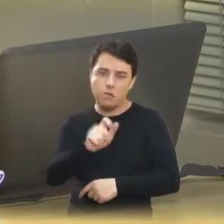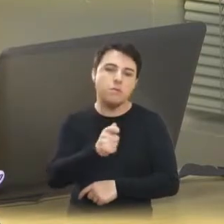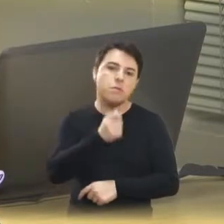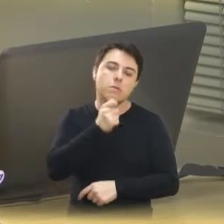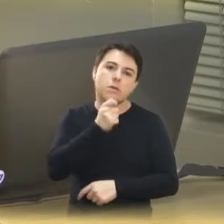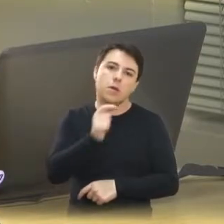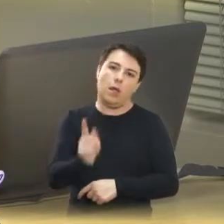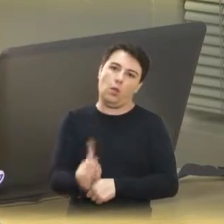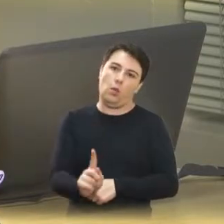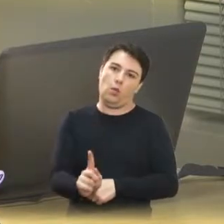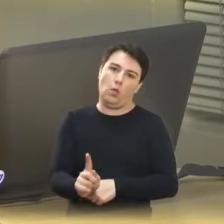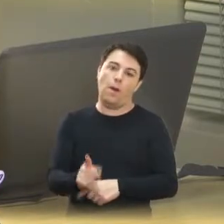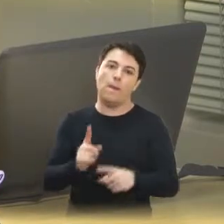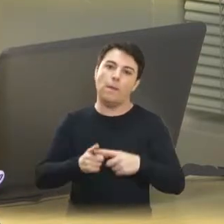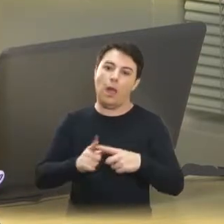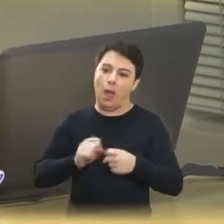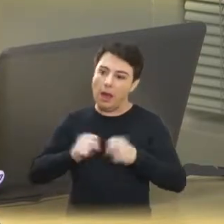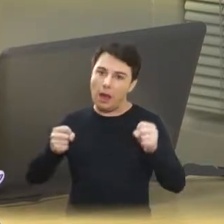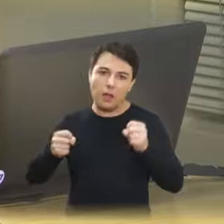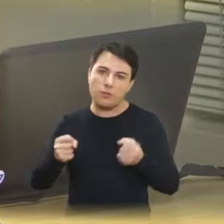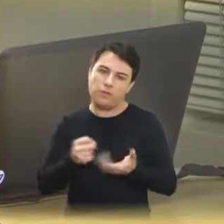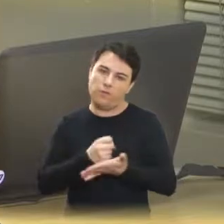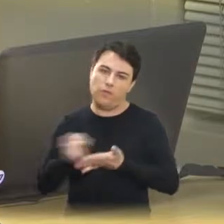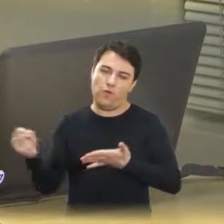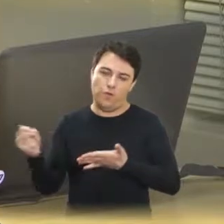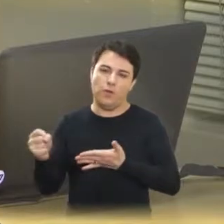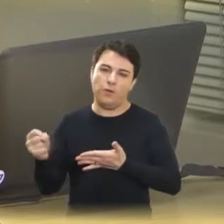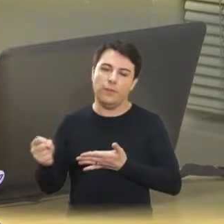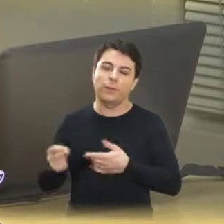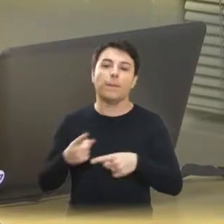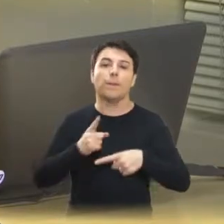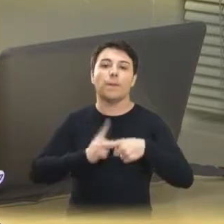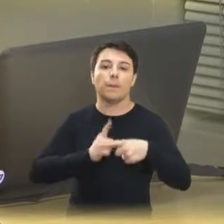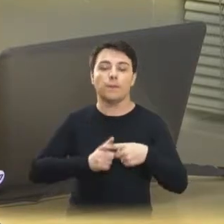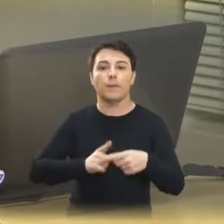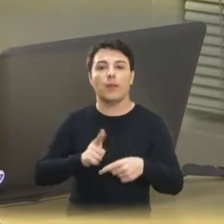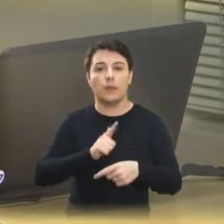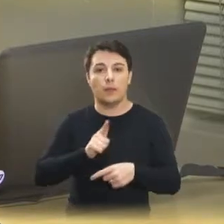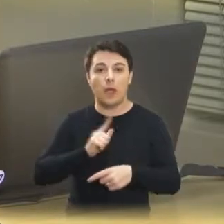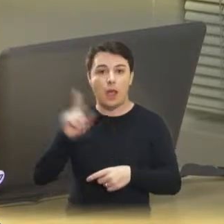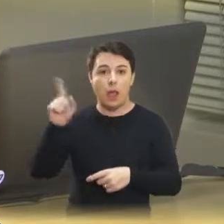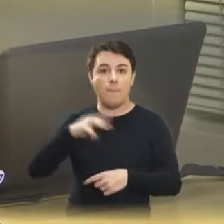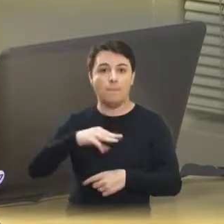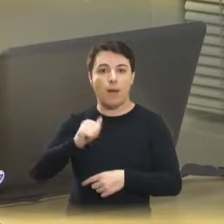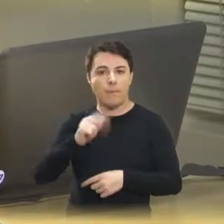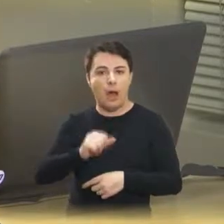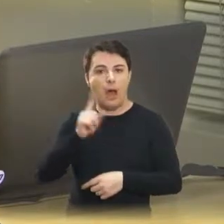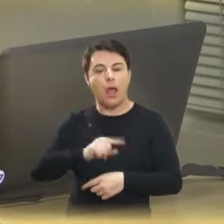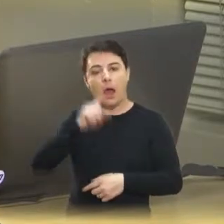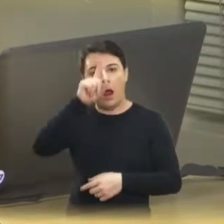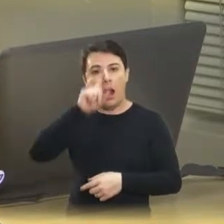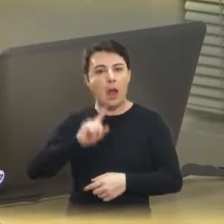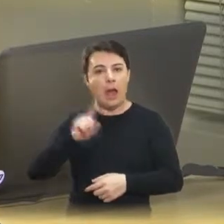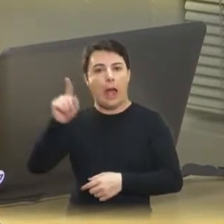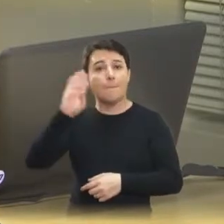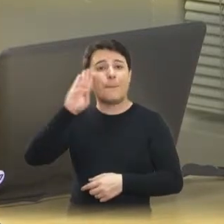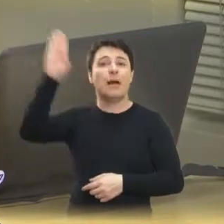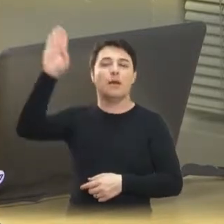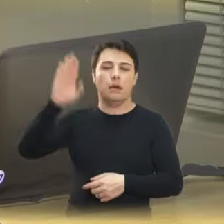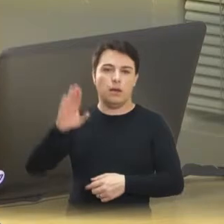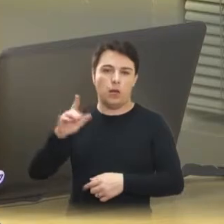área urbanizada para ser ocupada. A gente tem a parte amarela do mapa, que é a ocupação